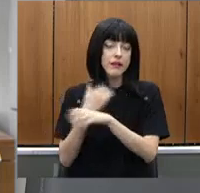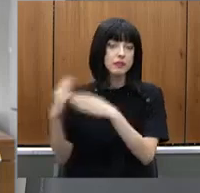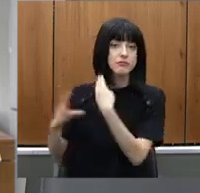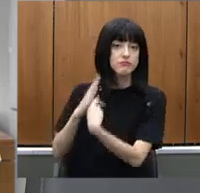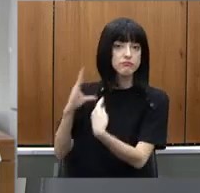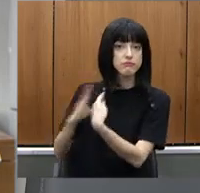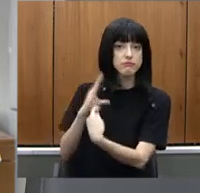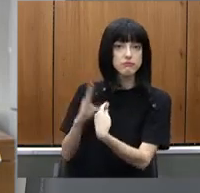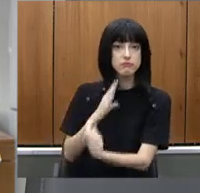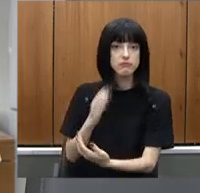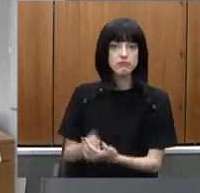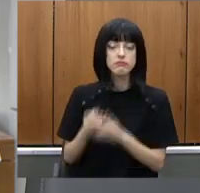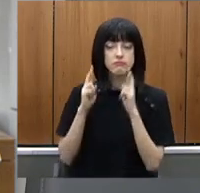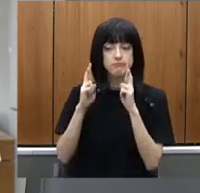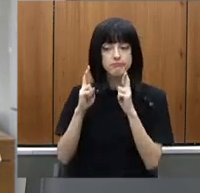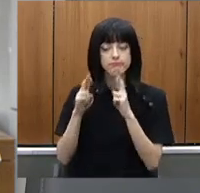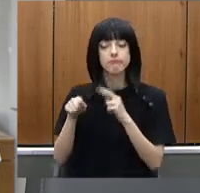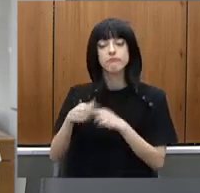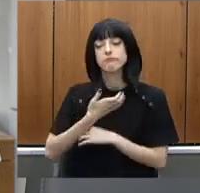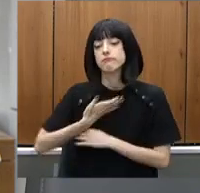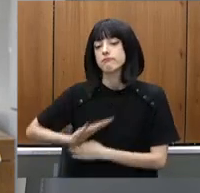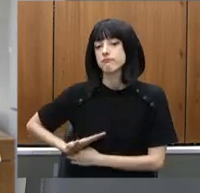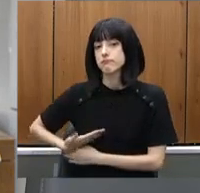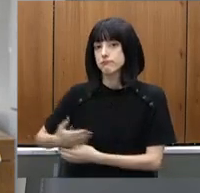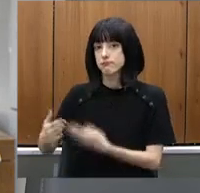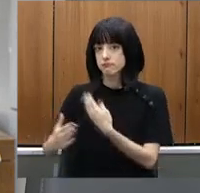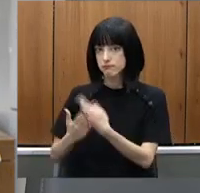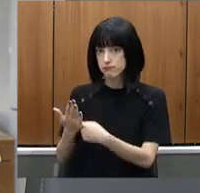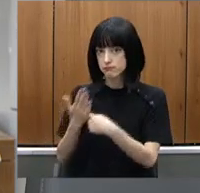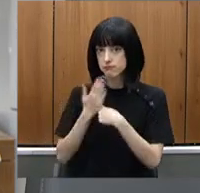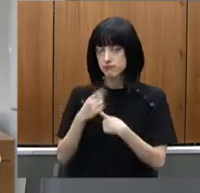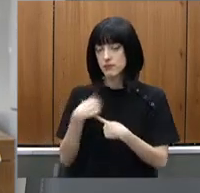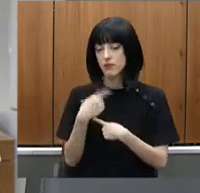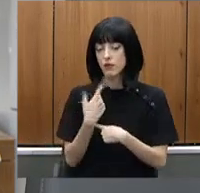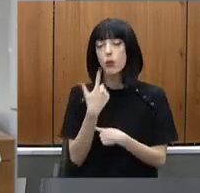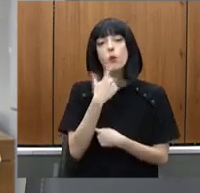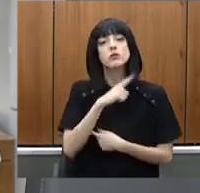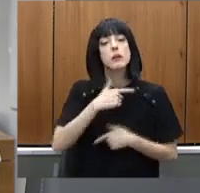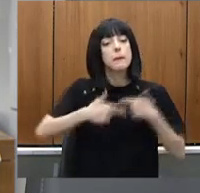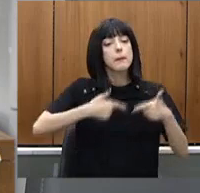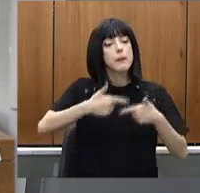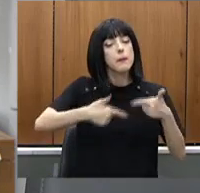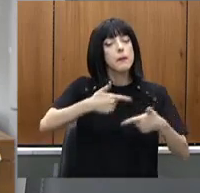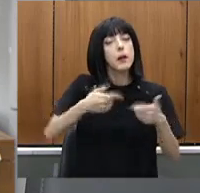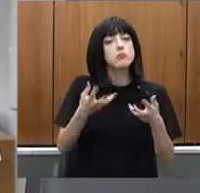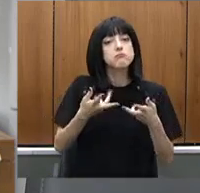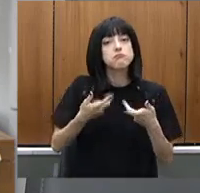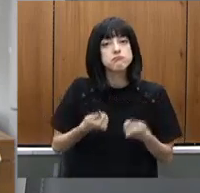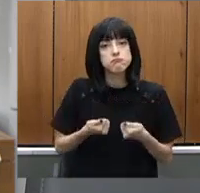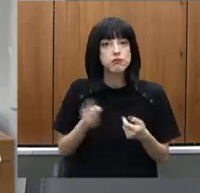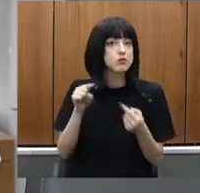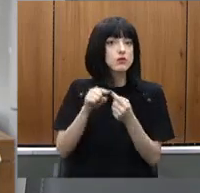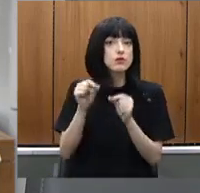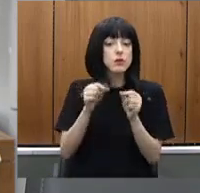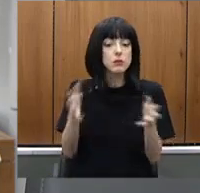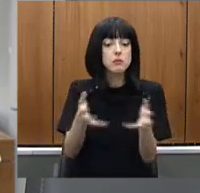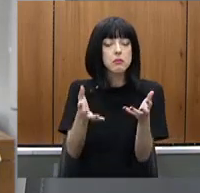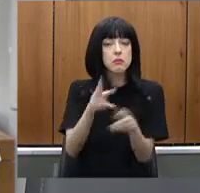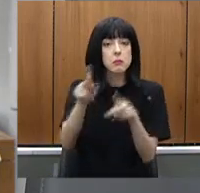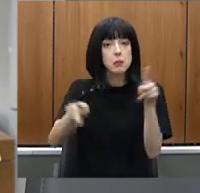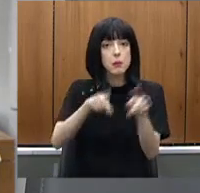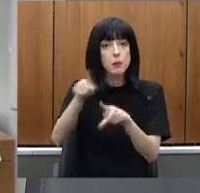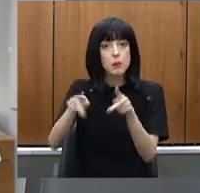mais e melhor cada vez a cada ação Nossa pelo povo Mineiro pelo nosso pelo nosso